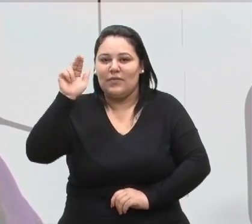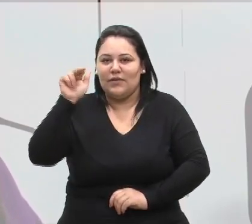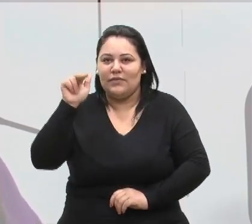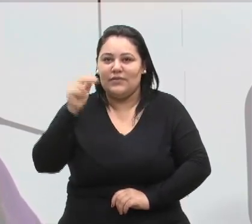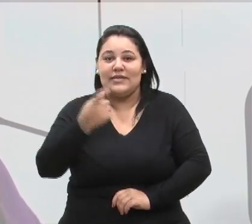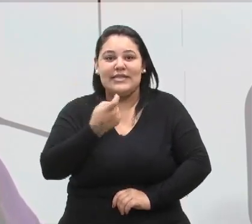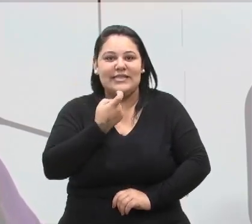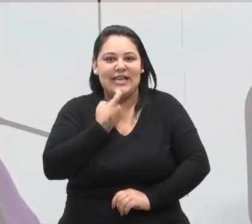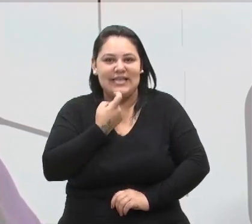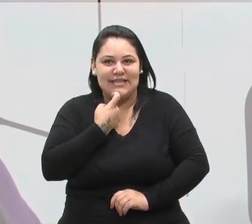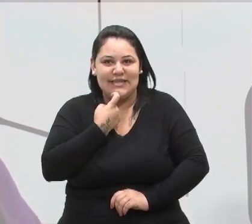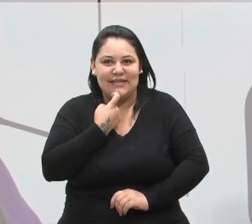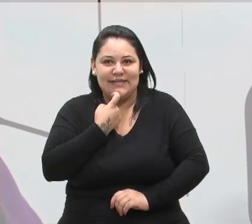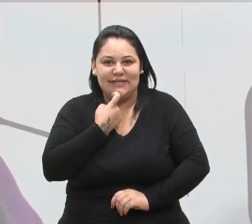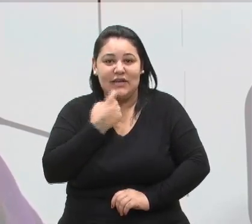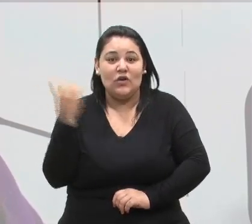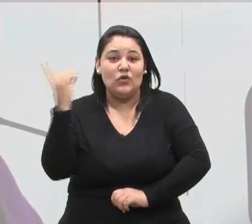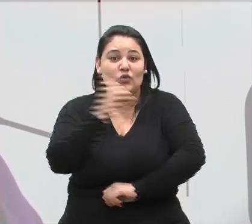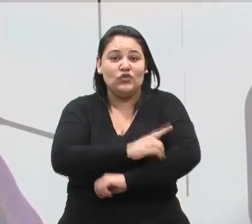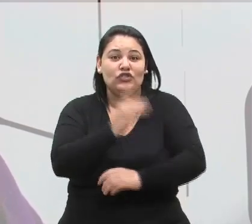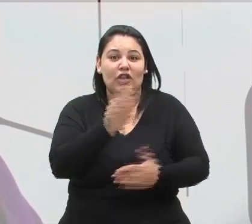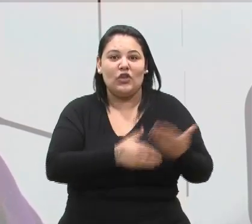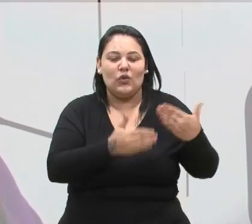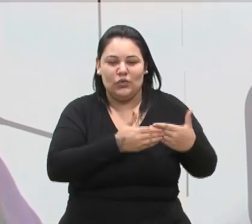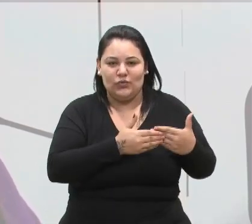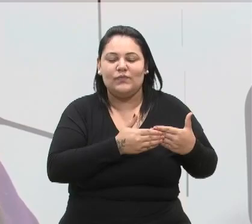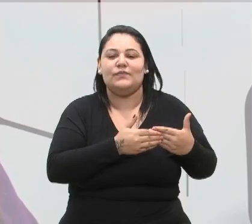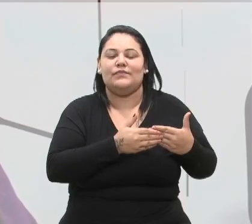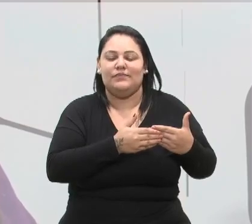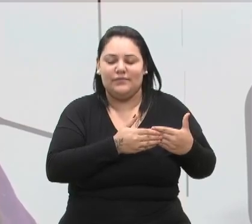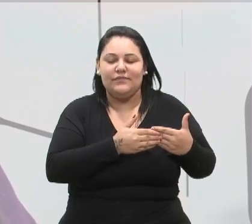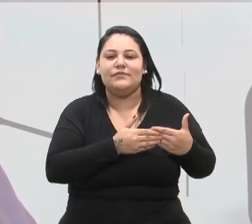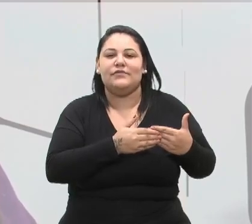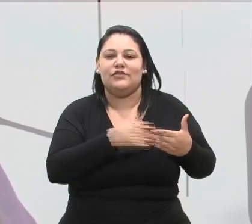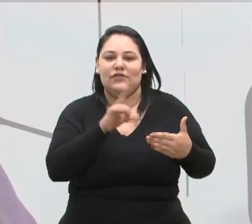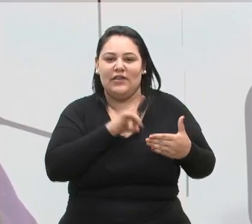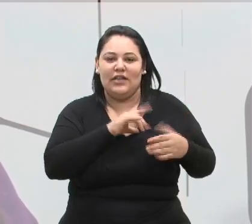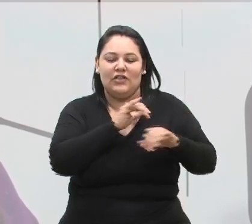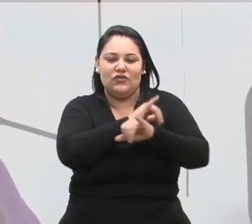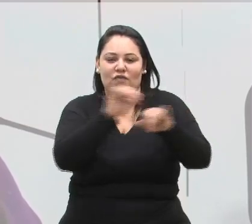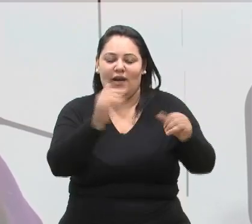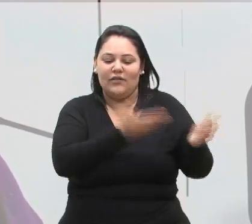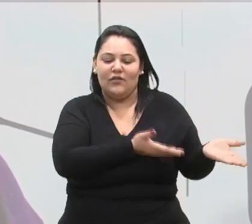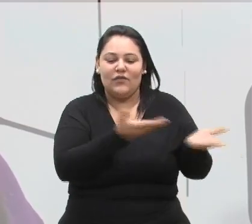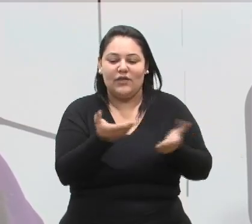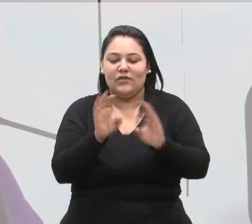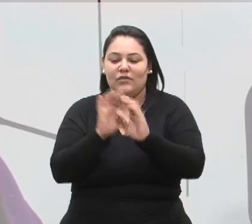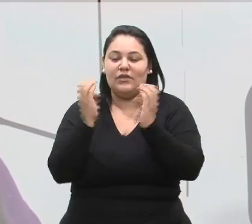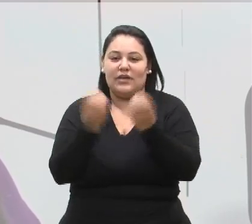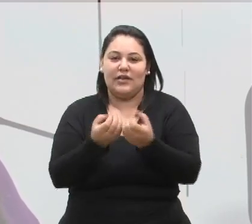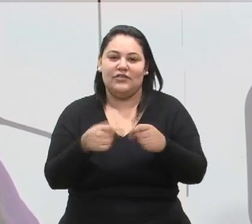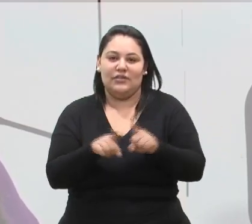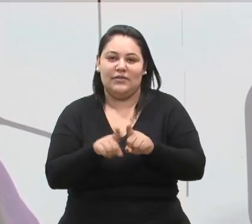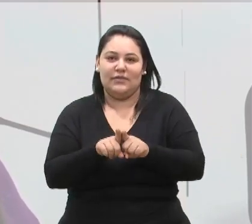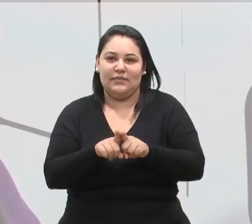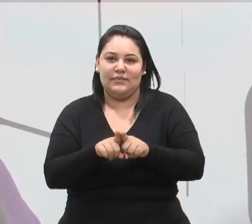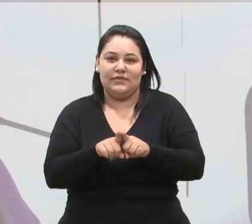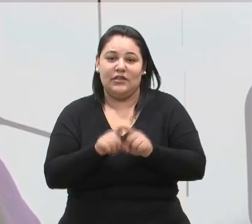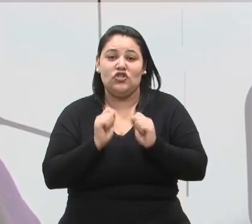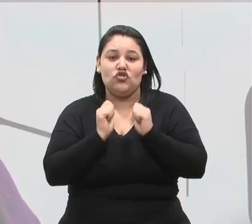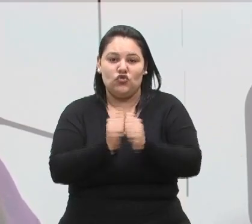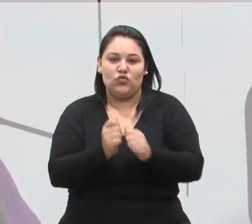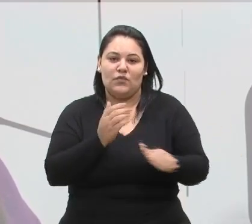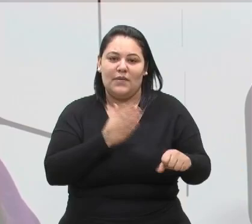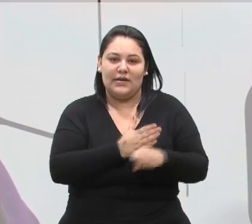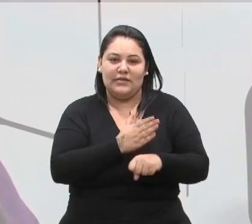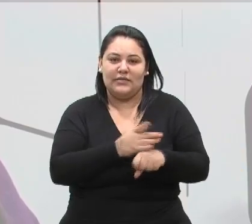Aliás, vai ser sexta-feira o dia todo. Nós estaremos divulgando os cards, convidando a comunidade, né, para que esteja conosco